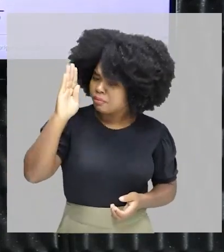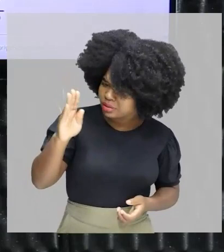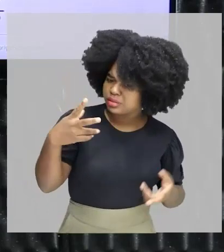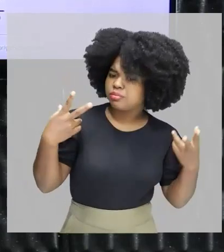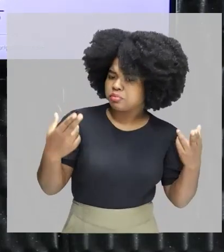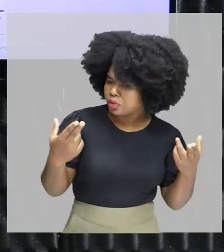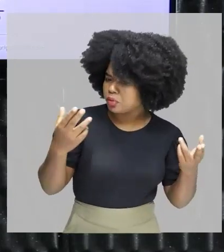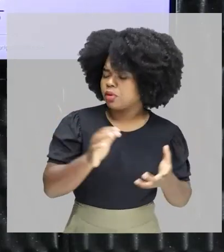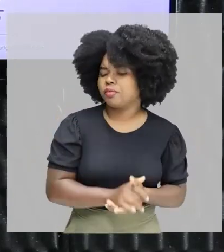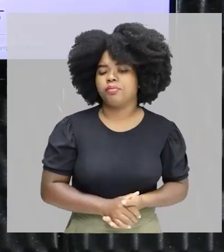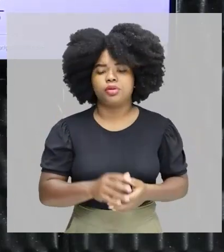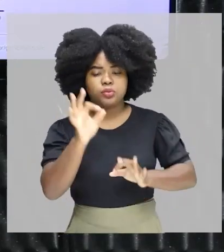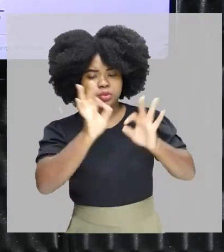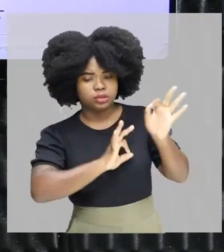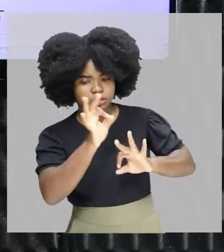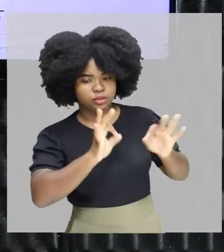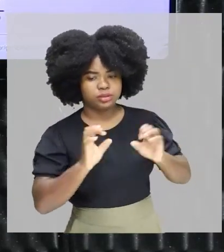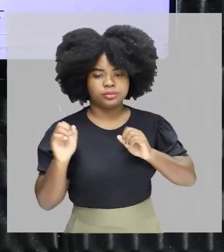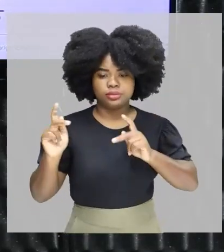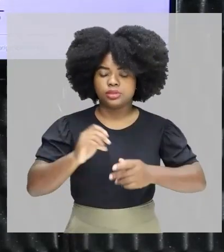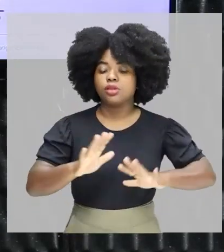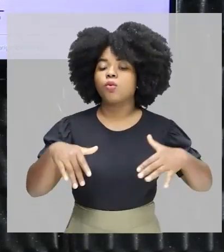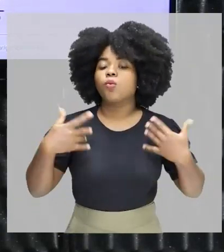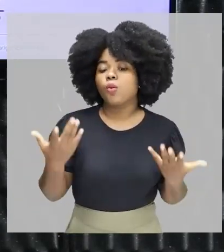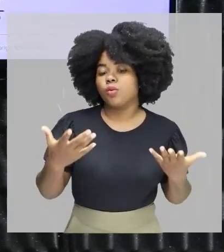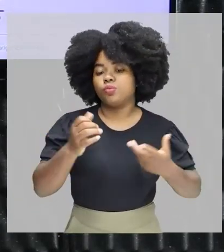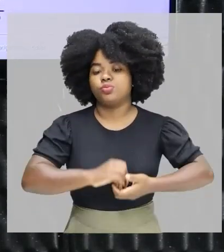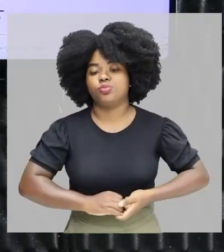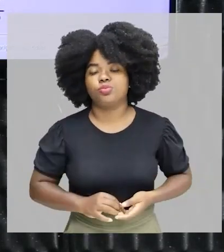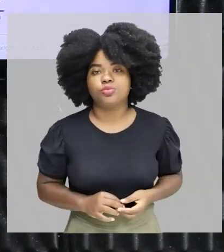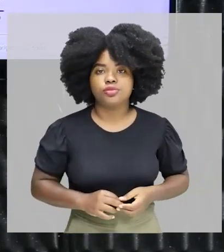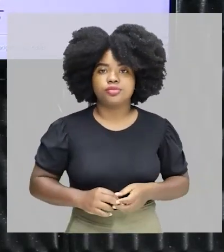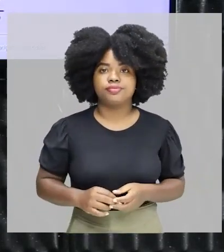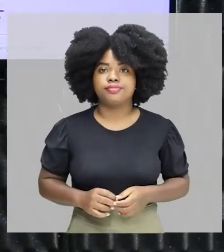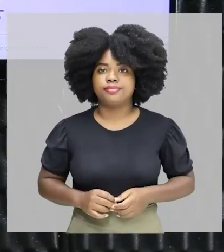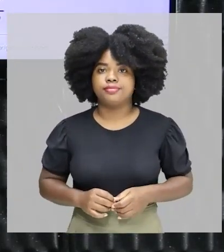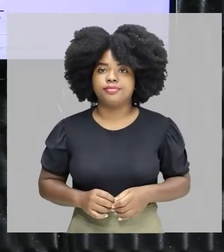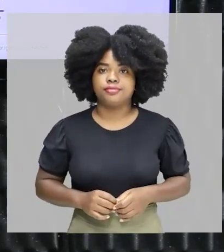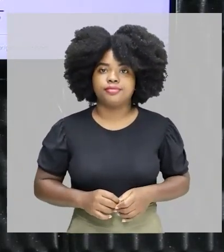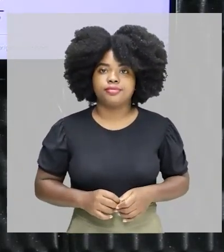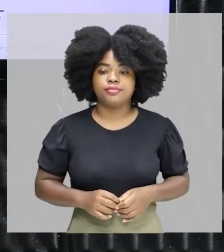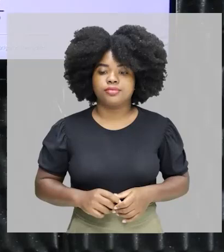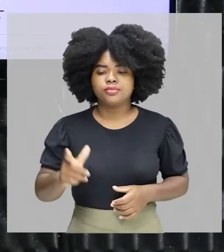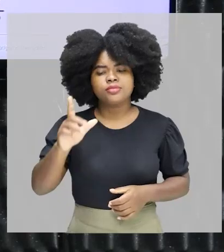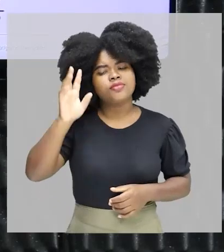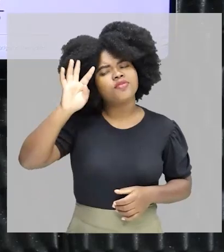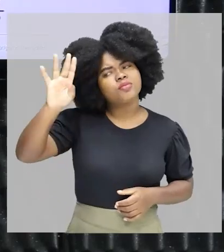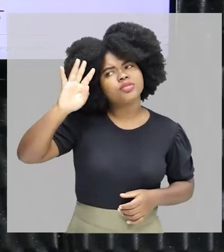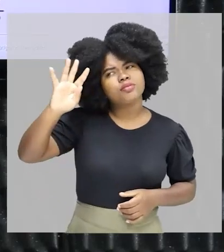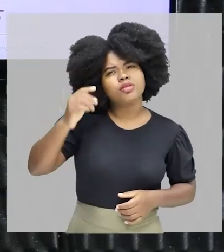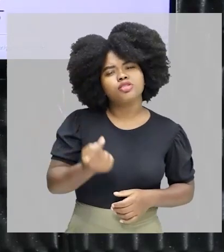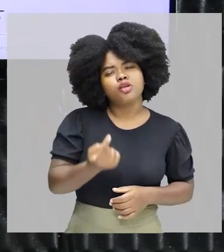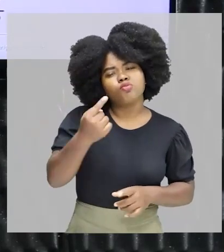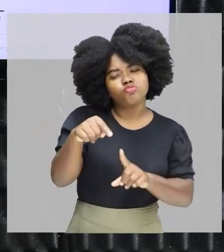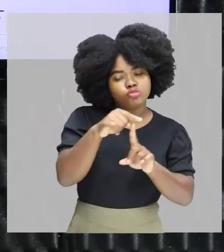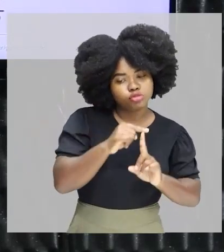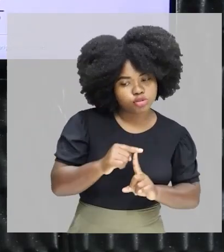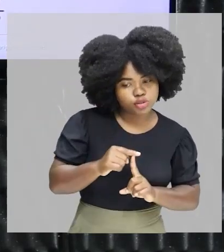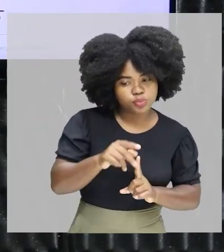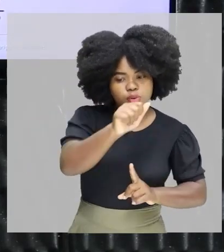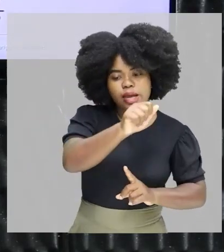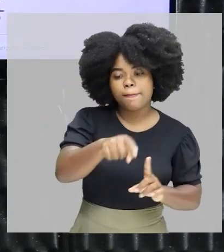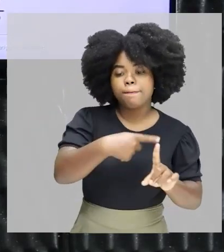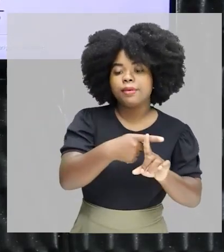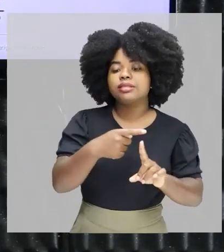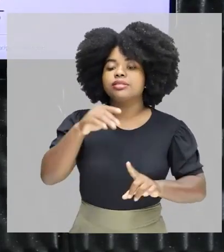para a gente montar, para a gente estabelecer. E qual é? É o seguinte. Então, vamos imaginar uma reação genérica A mais